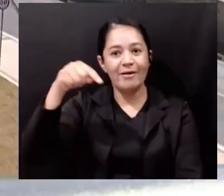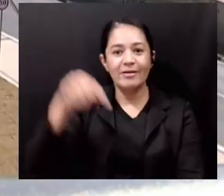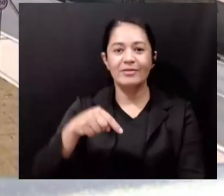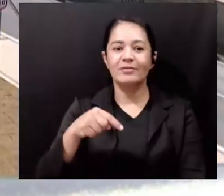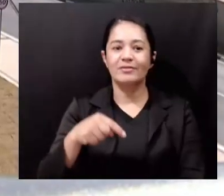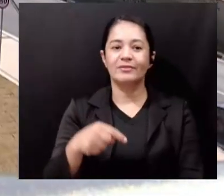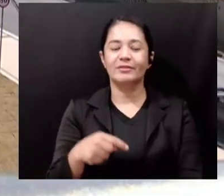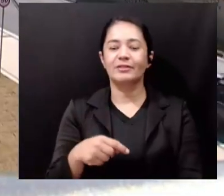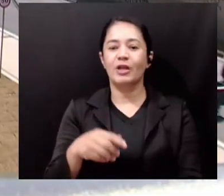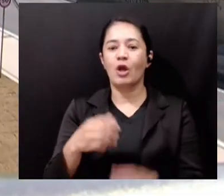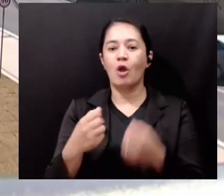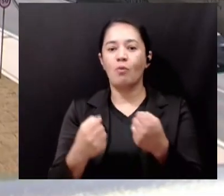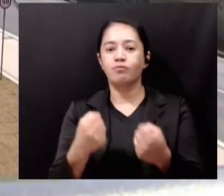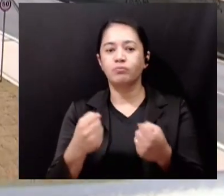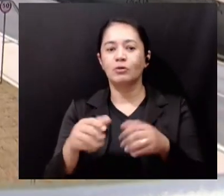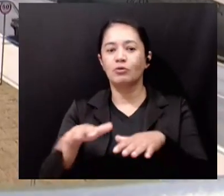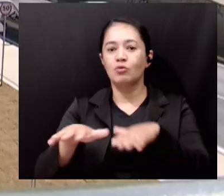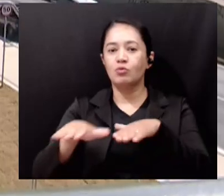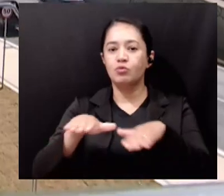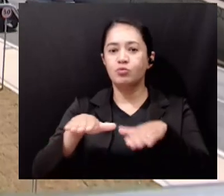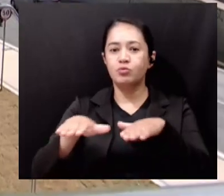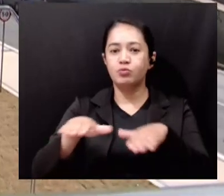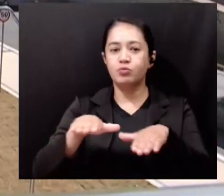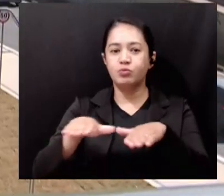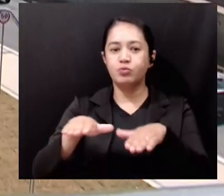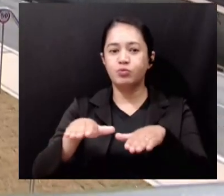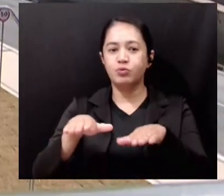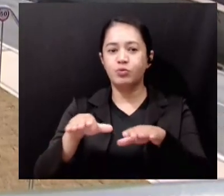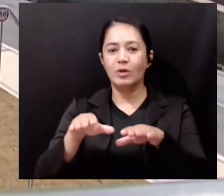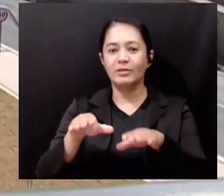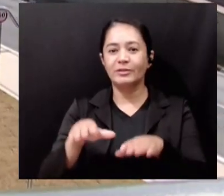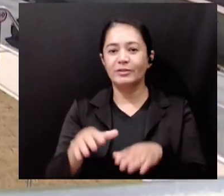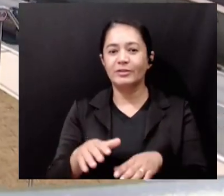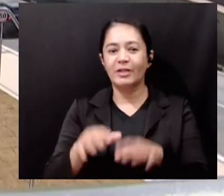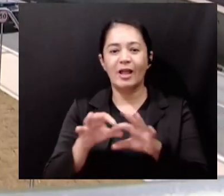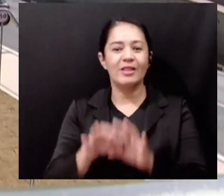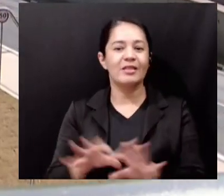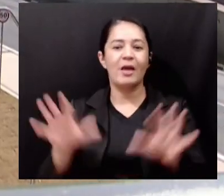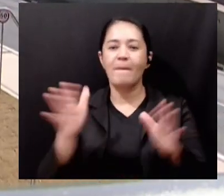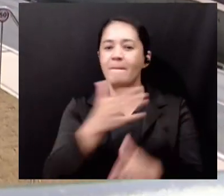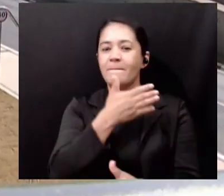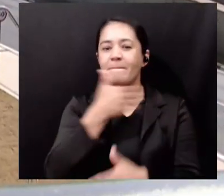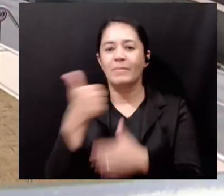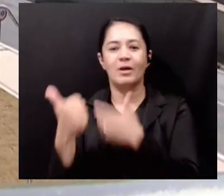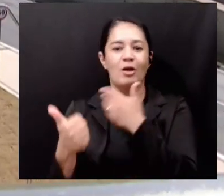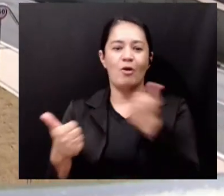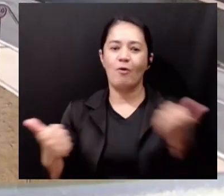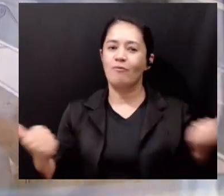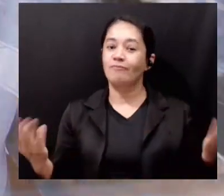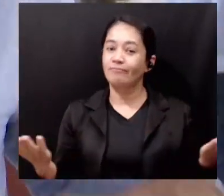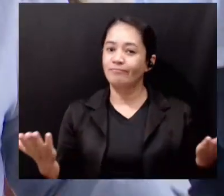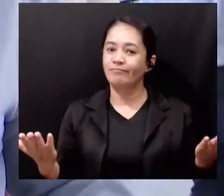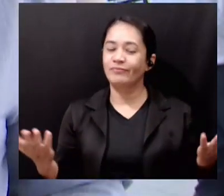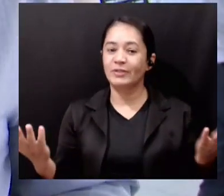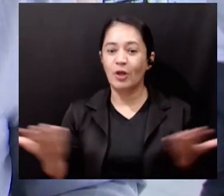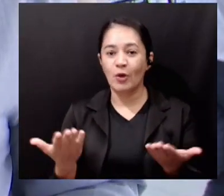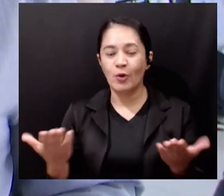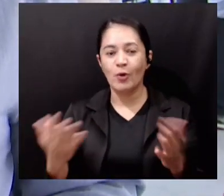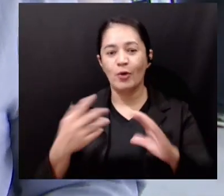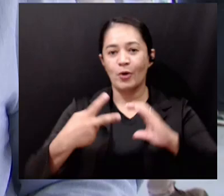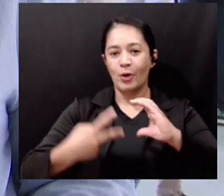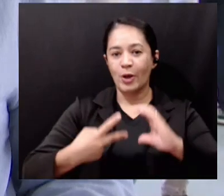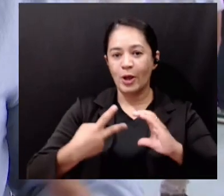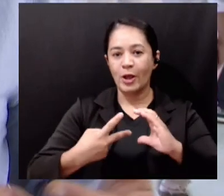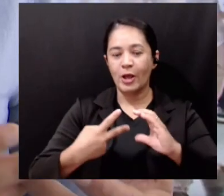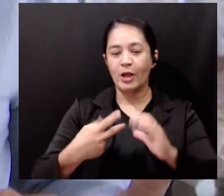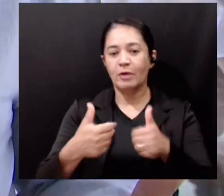né, dessa região do Campo Grande para o centro e vice-versa melhorou muito. Então a Câmara veio acompanhar, que é o seu papel